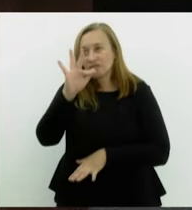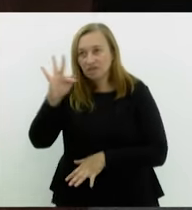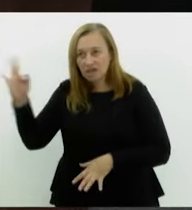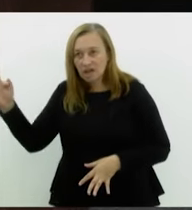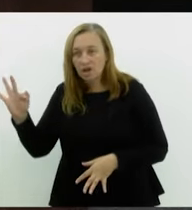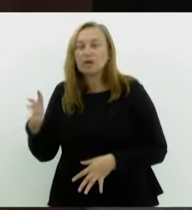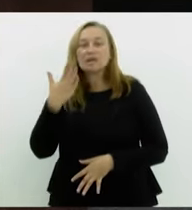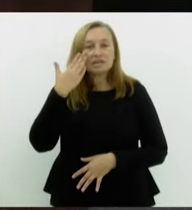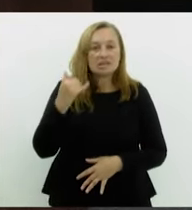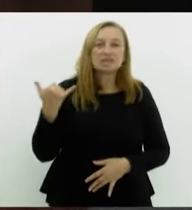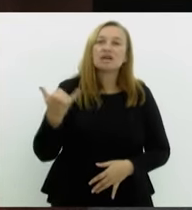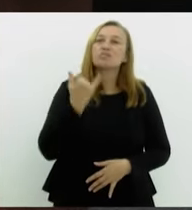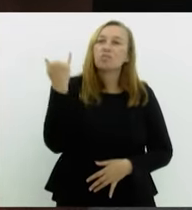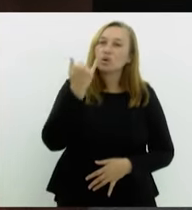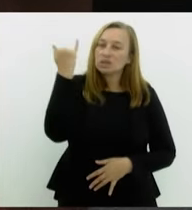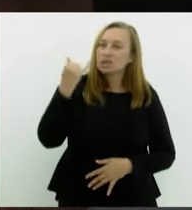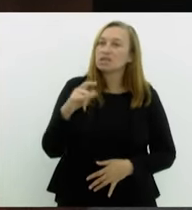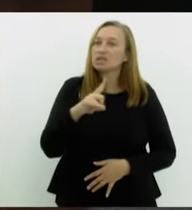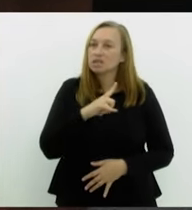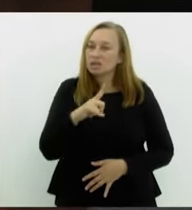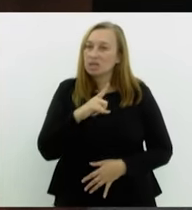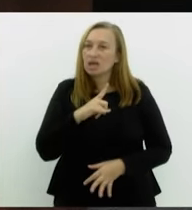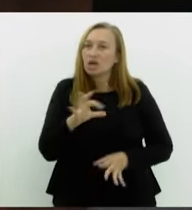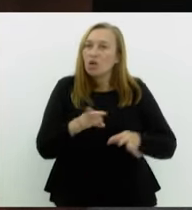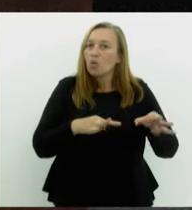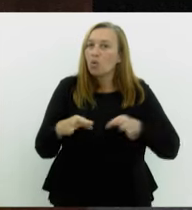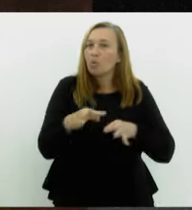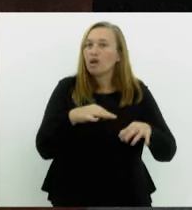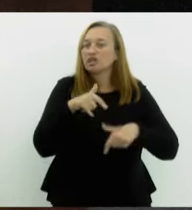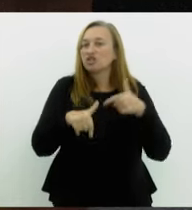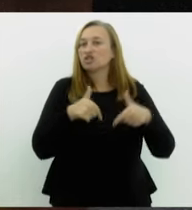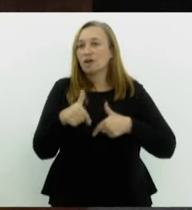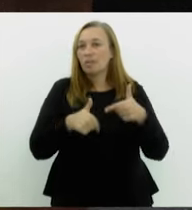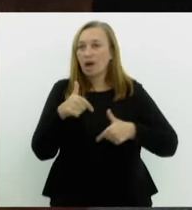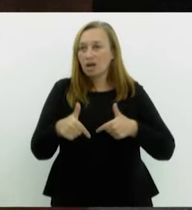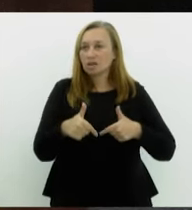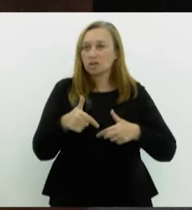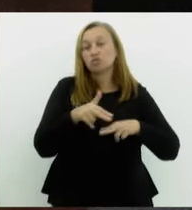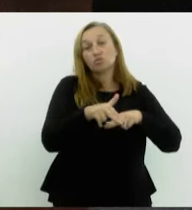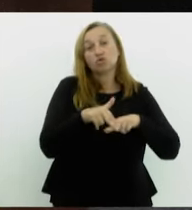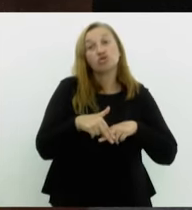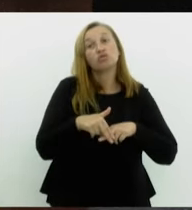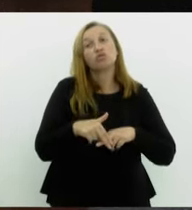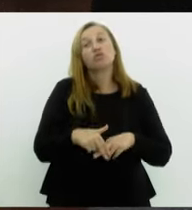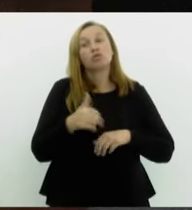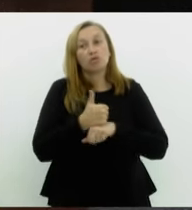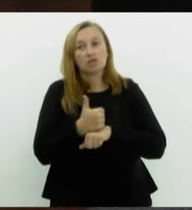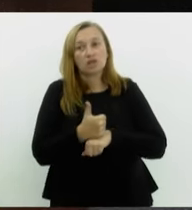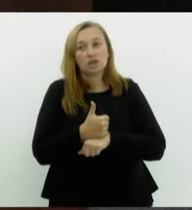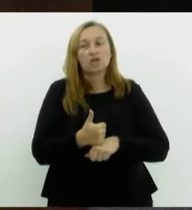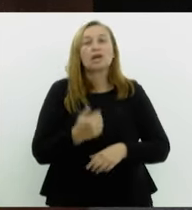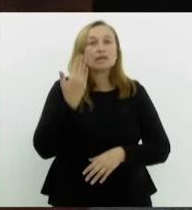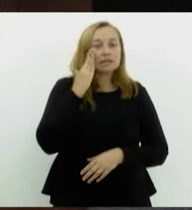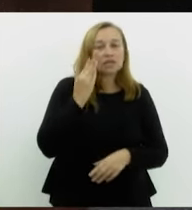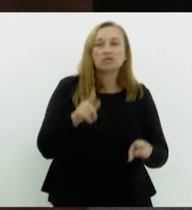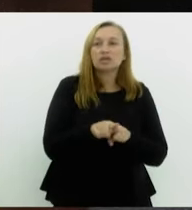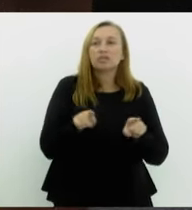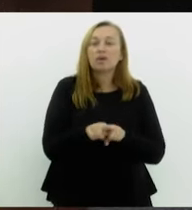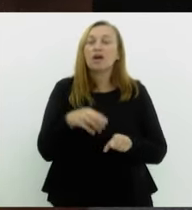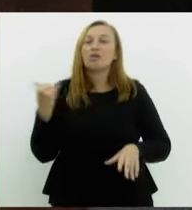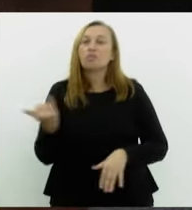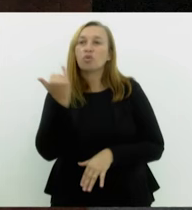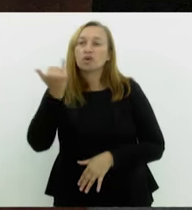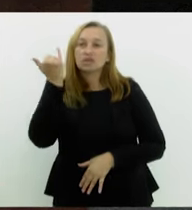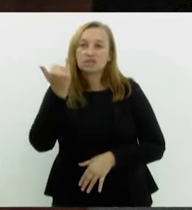a importância da gente ter um plano de carreira e quanto isso motiva os profissionais. E assim como entendo a importância também